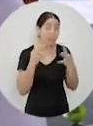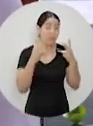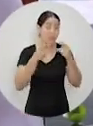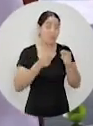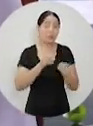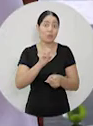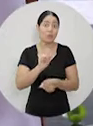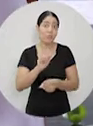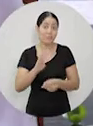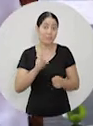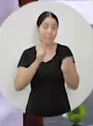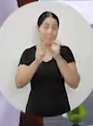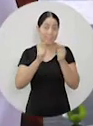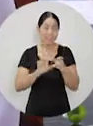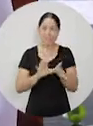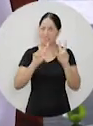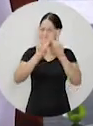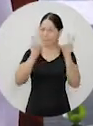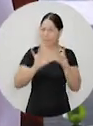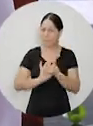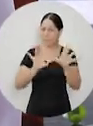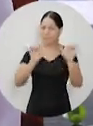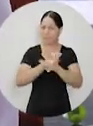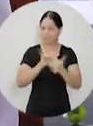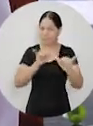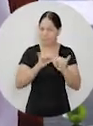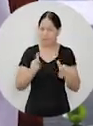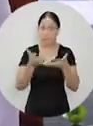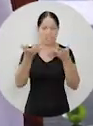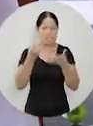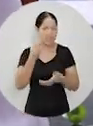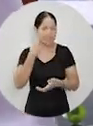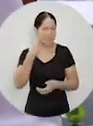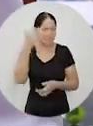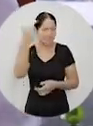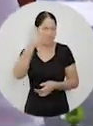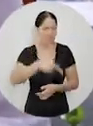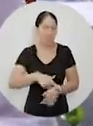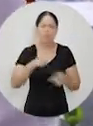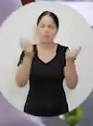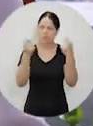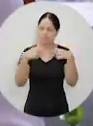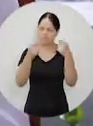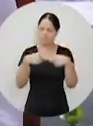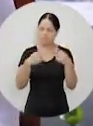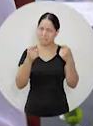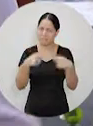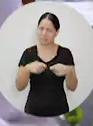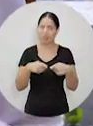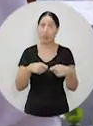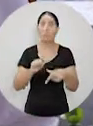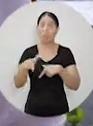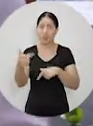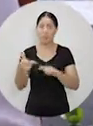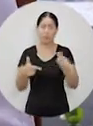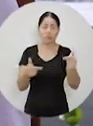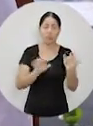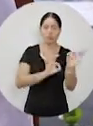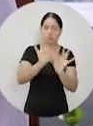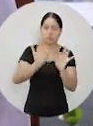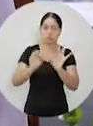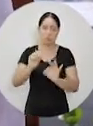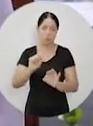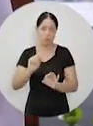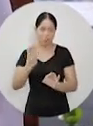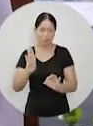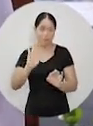gente este OAB Entrevista sobre liberdade de imprensa. Se quiser assistir novamente ou então outros programas que